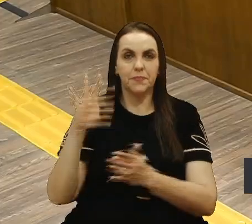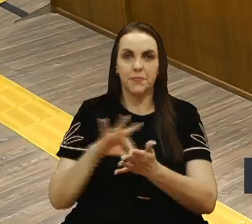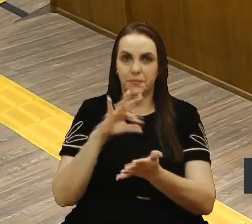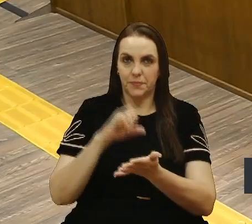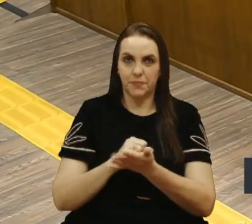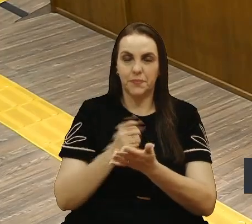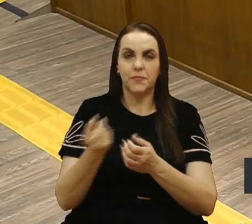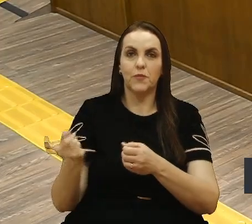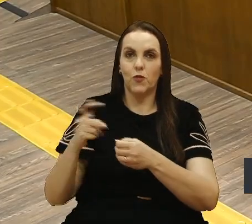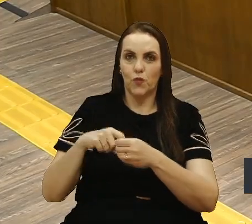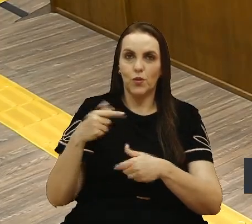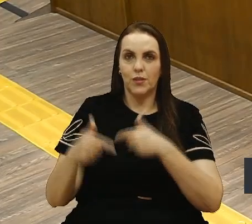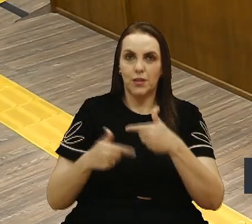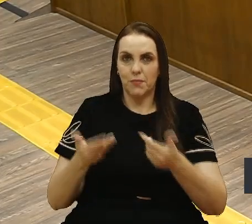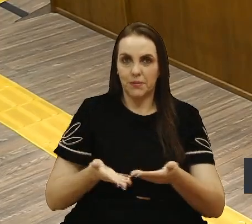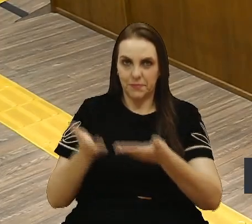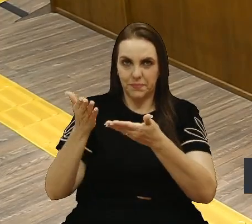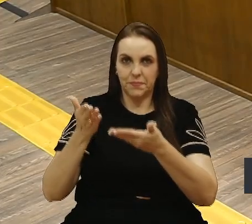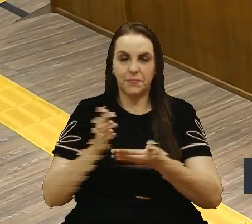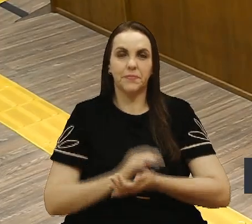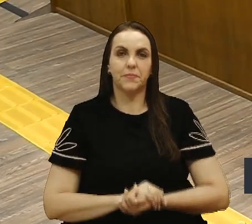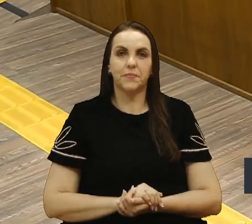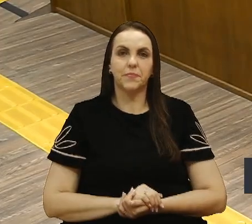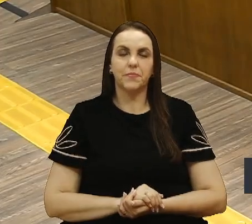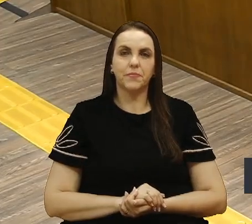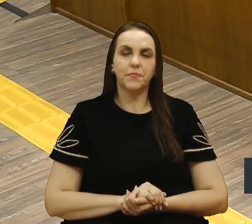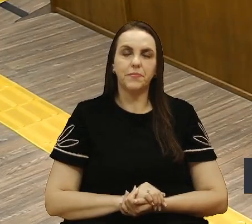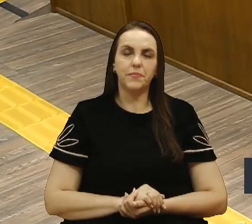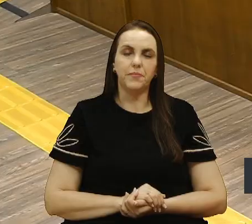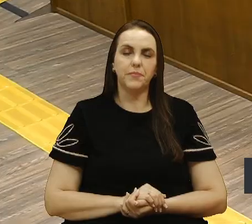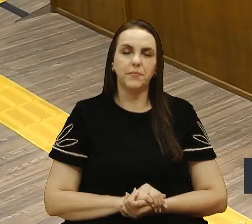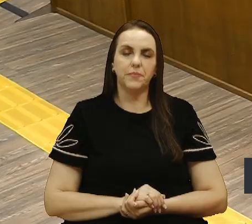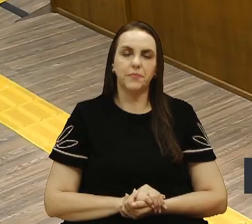Devolvo os trabalhos a Vossa Excelência.